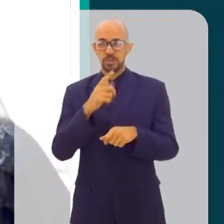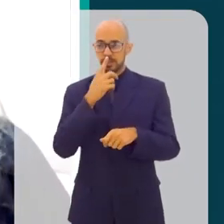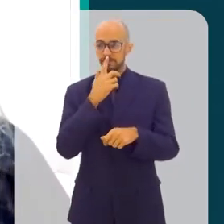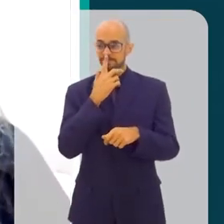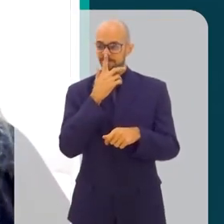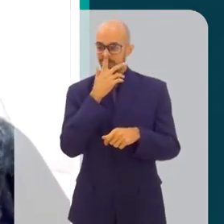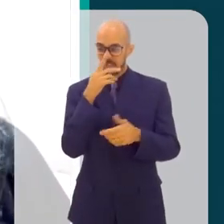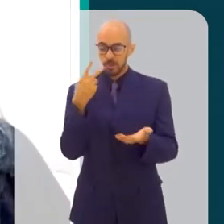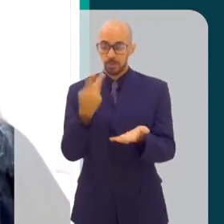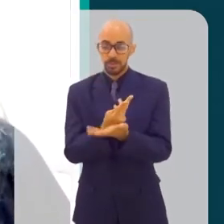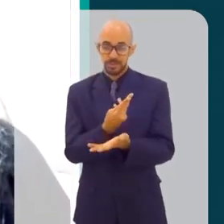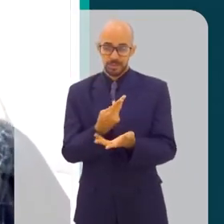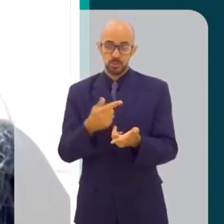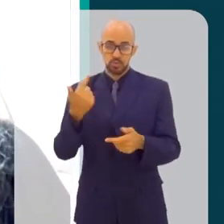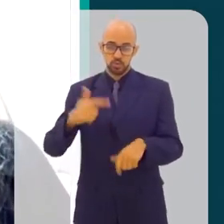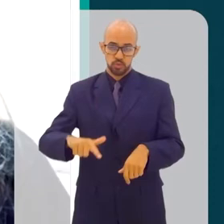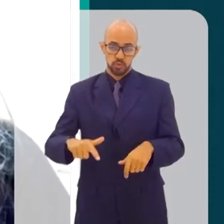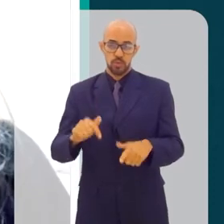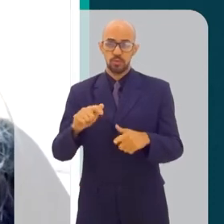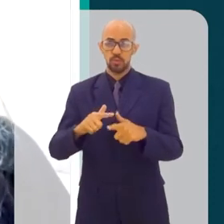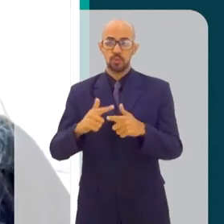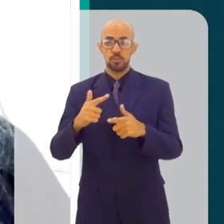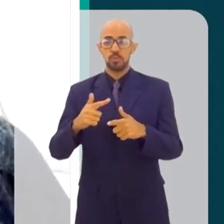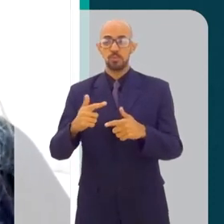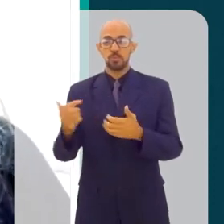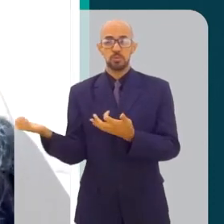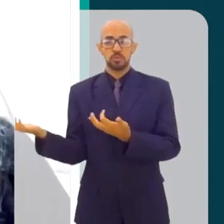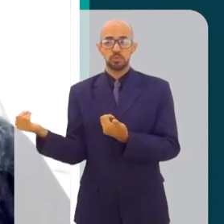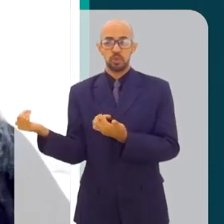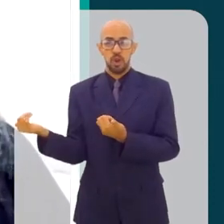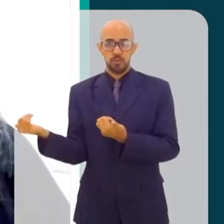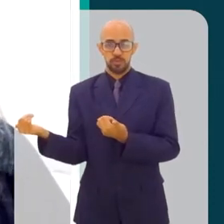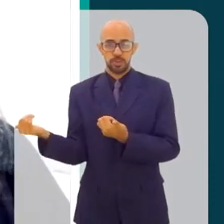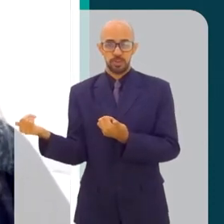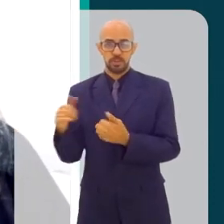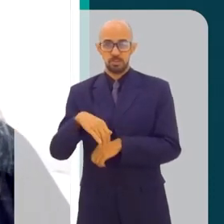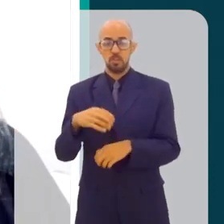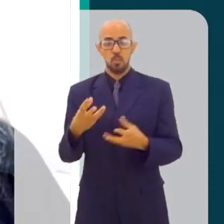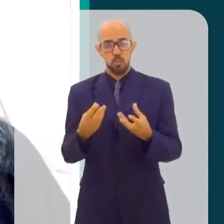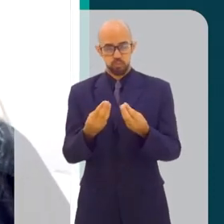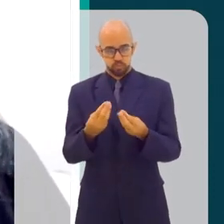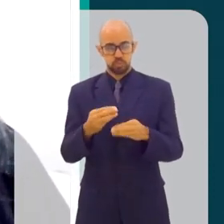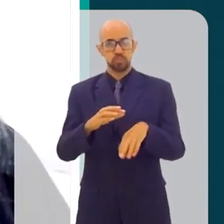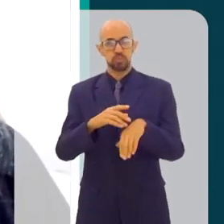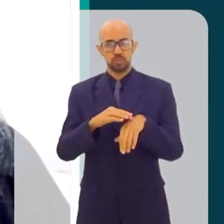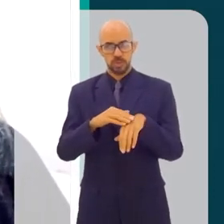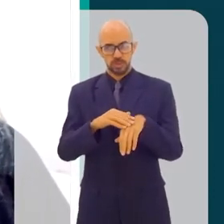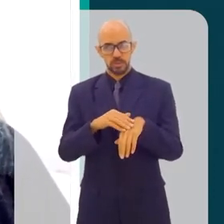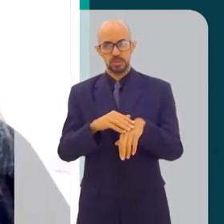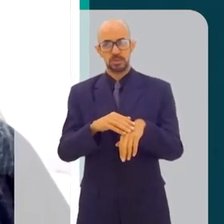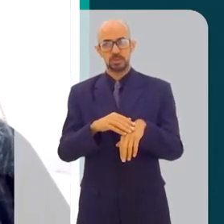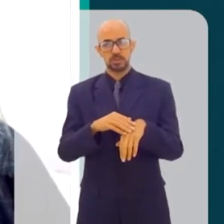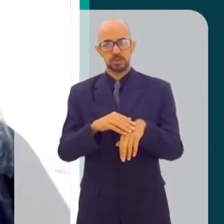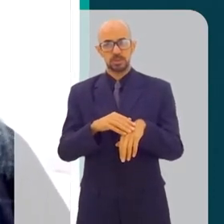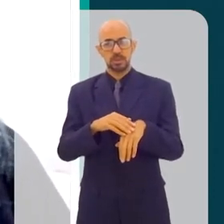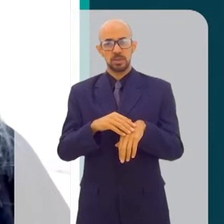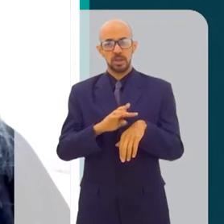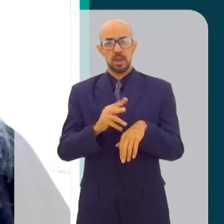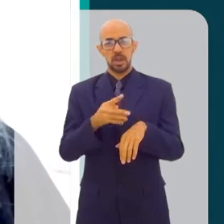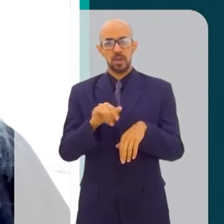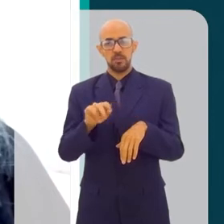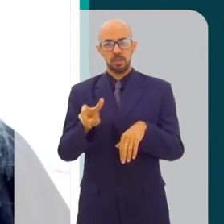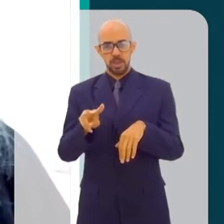agora estamos tendo casos, né, com jovens, muita IST e